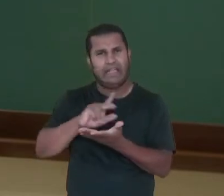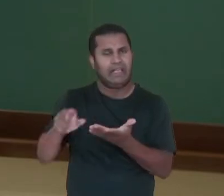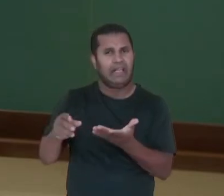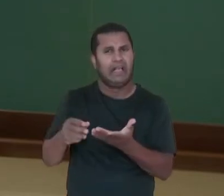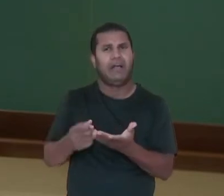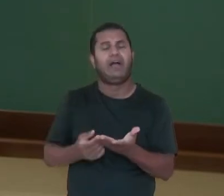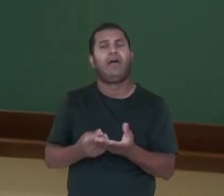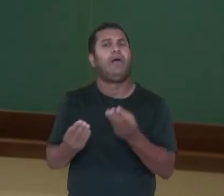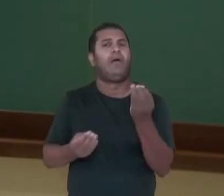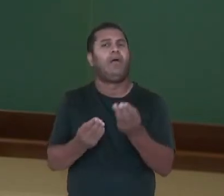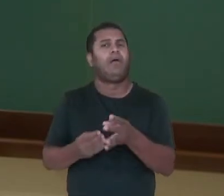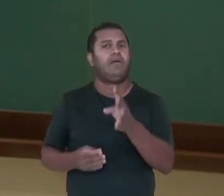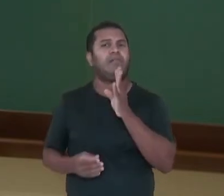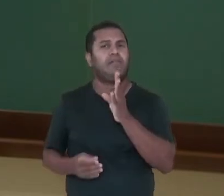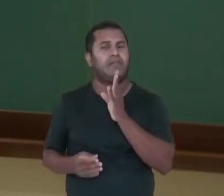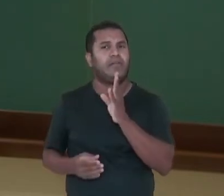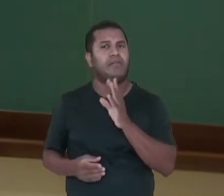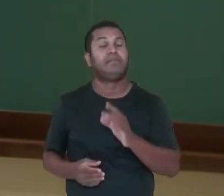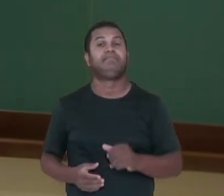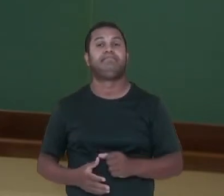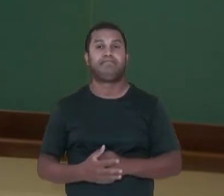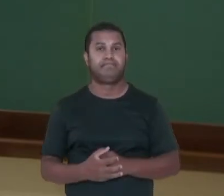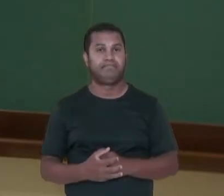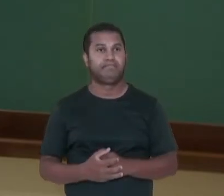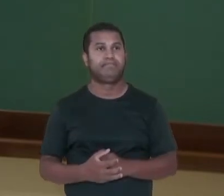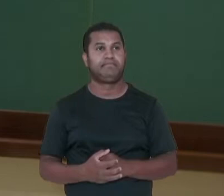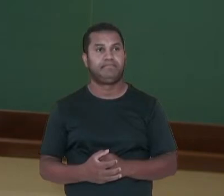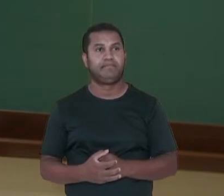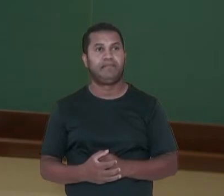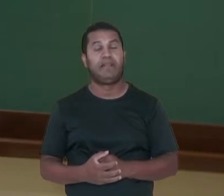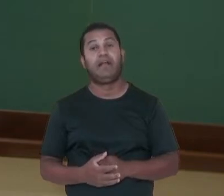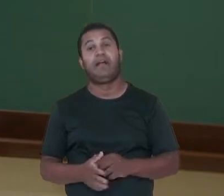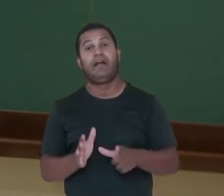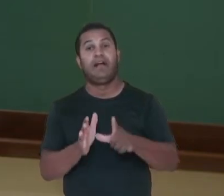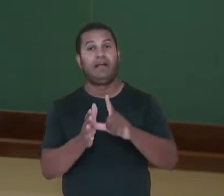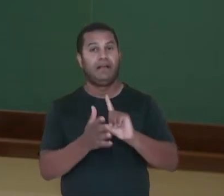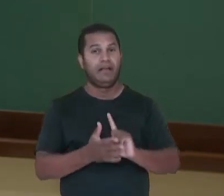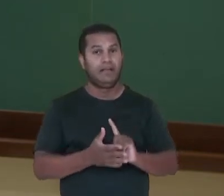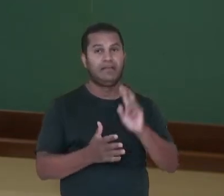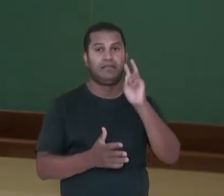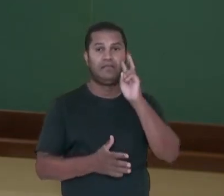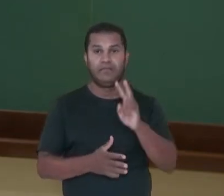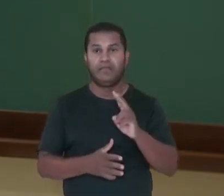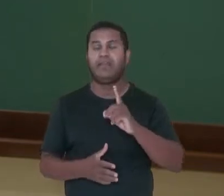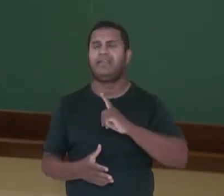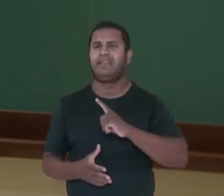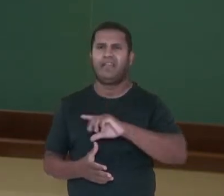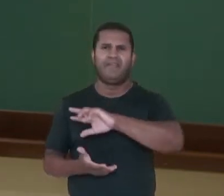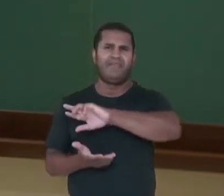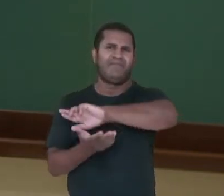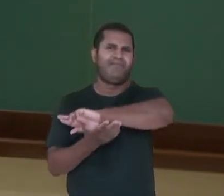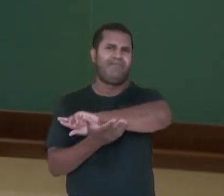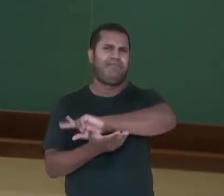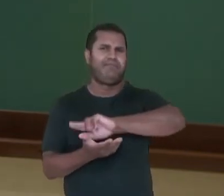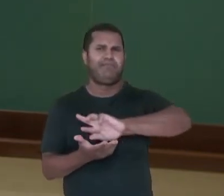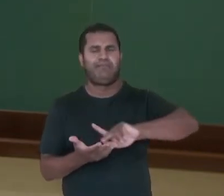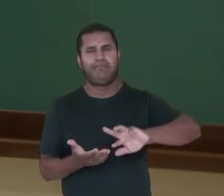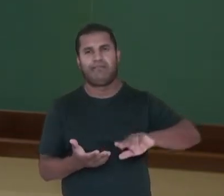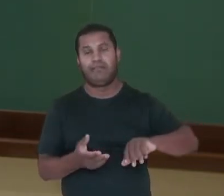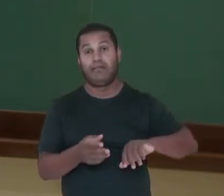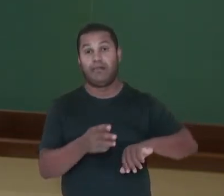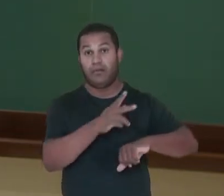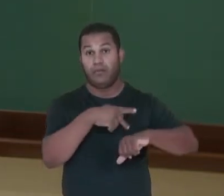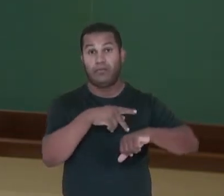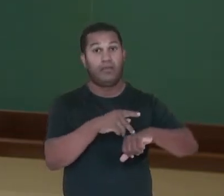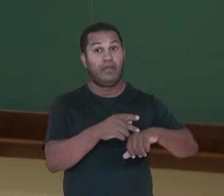governo colombiano? Vamos acompanhar? Vamos lá. Bom, antes vamos ver aqui no geral, né, que existem vários conflitos na América Latina. E na